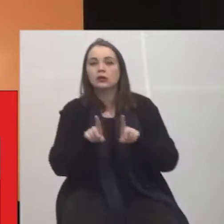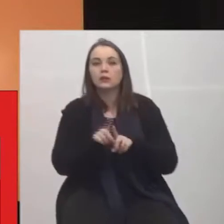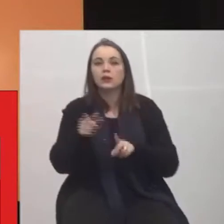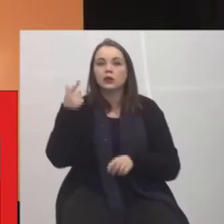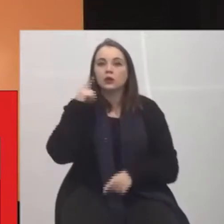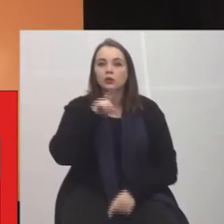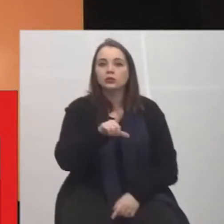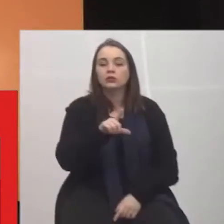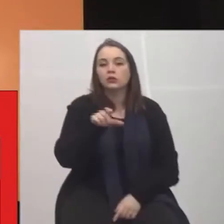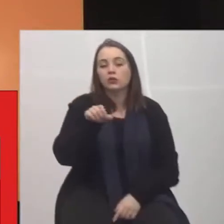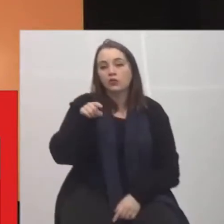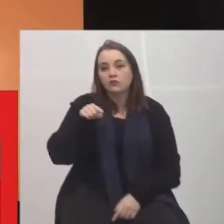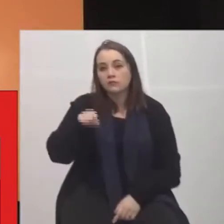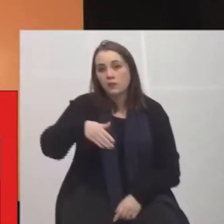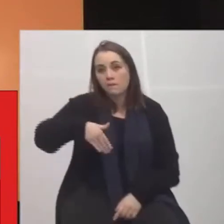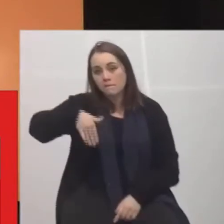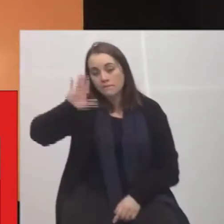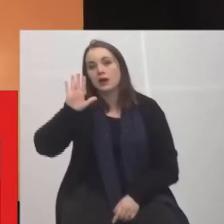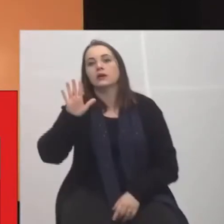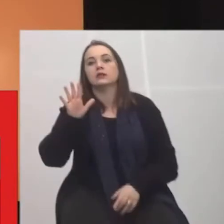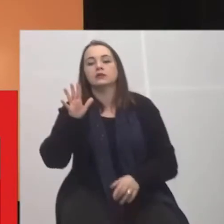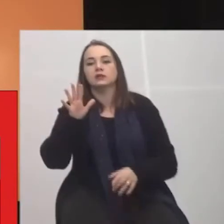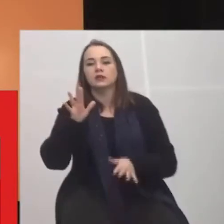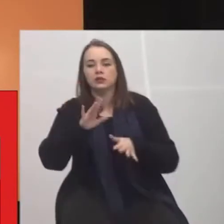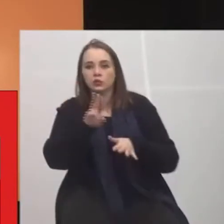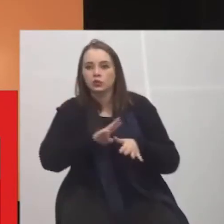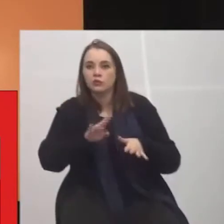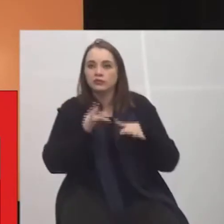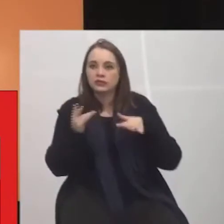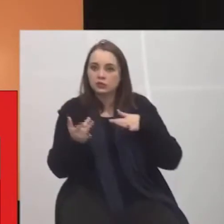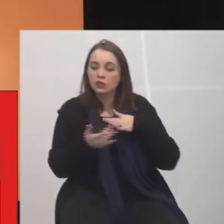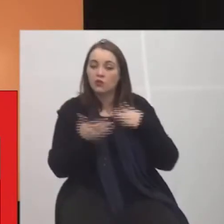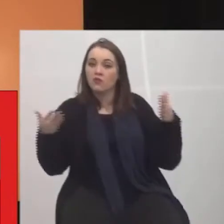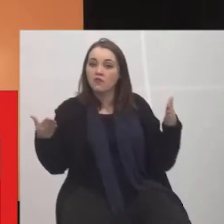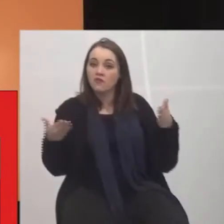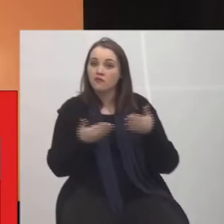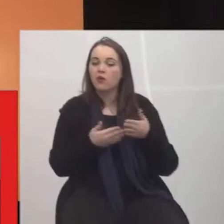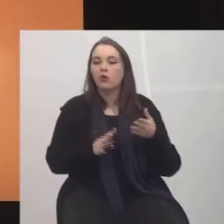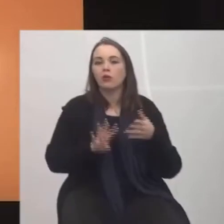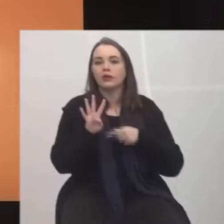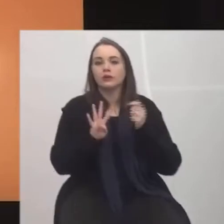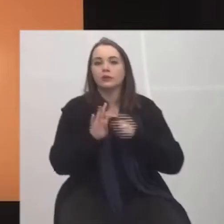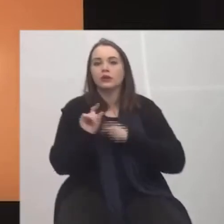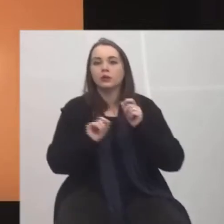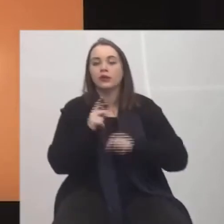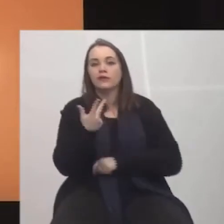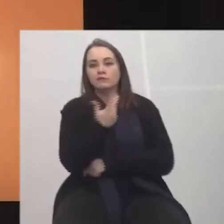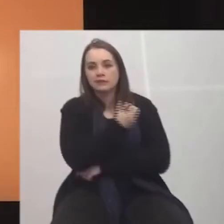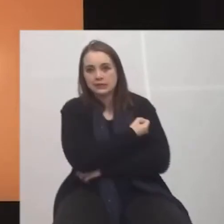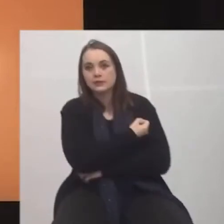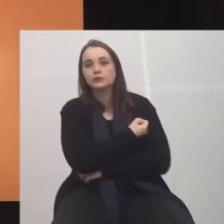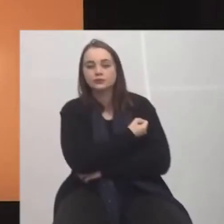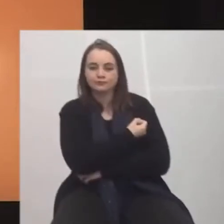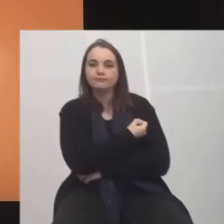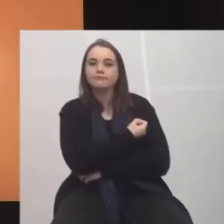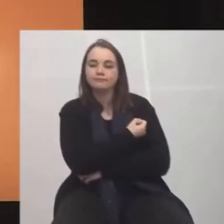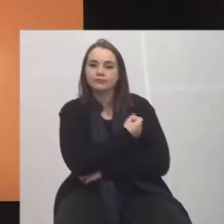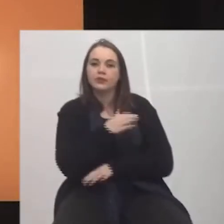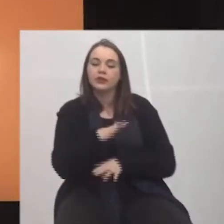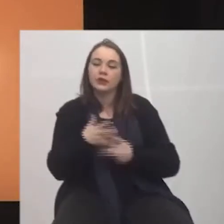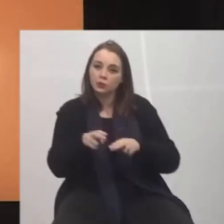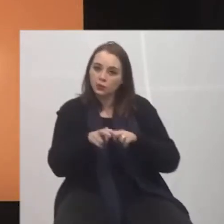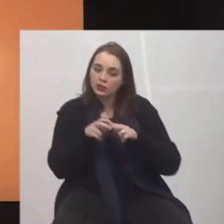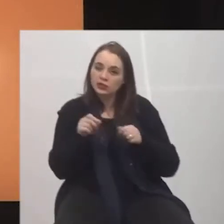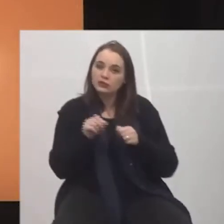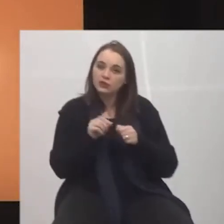9.273 contas. O foco principal do primeiro quadrimestre foi a vacinação mesmo, né? Então, por isso, foram